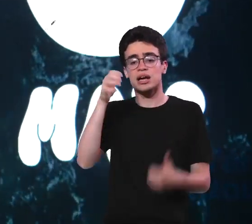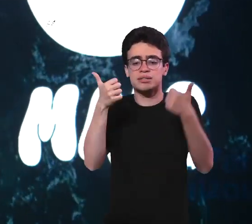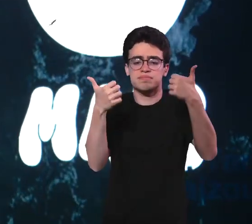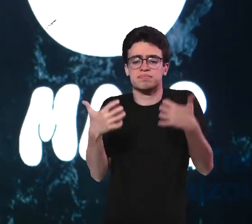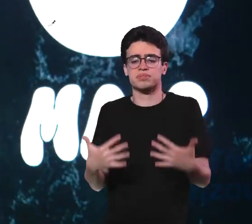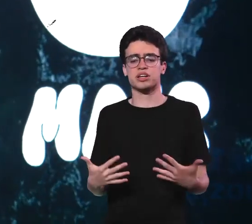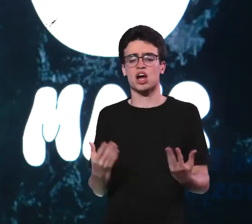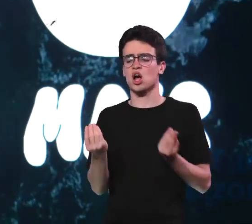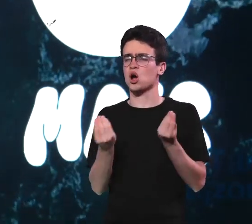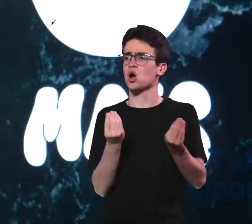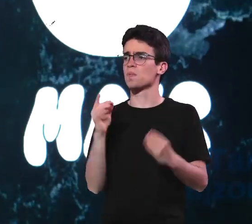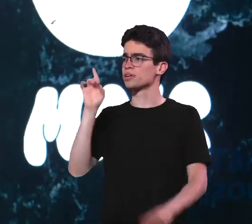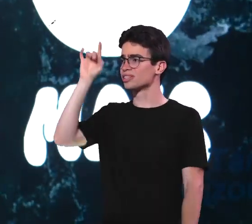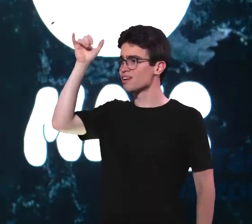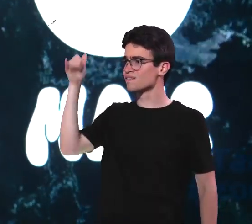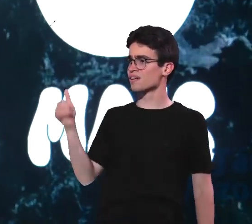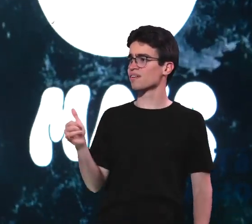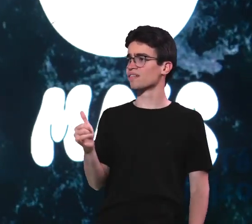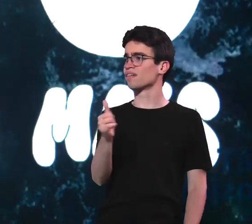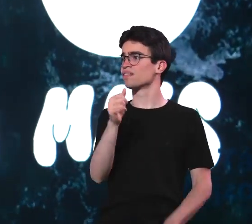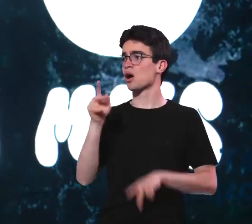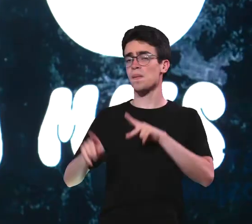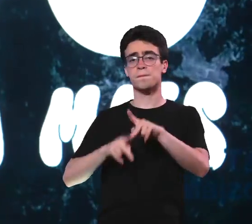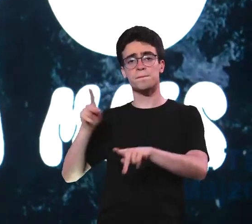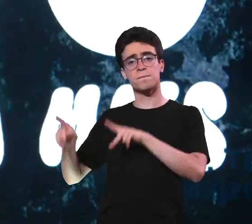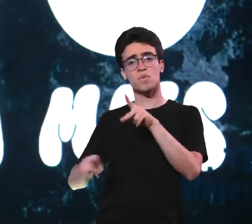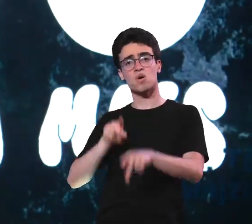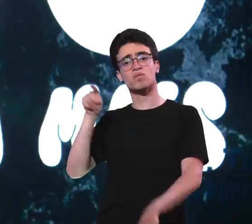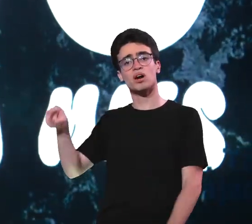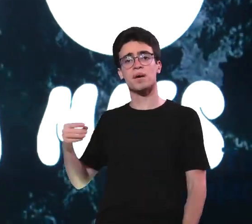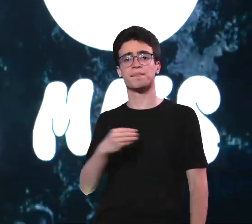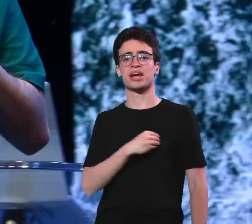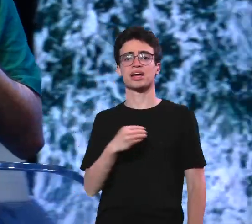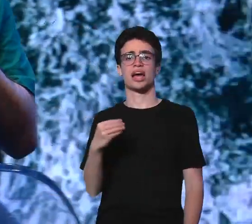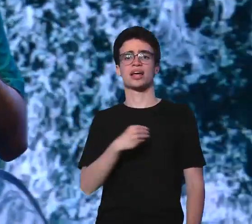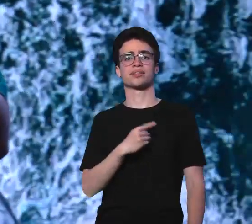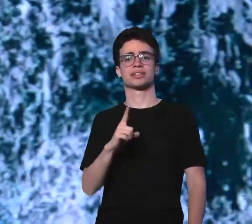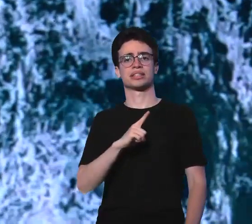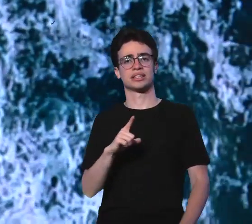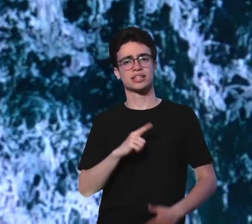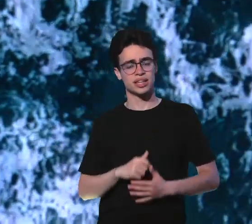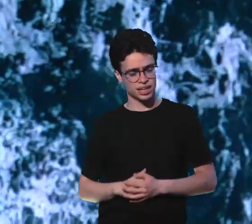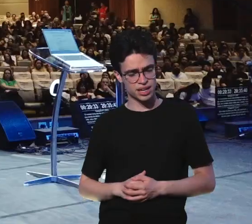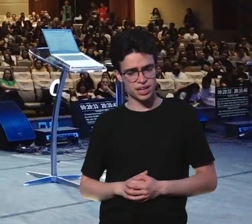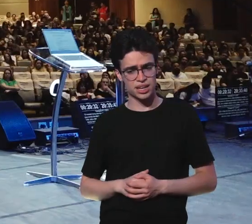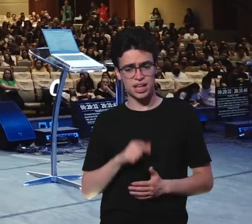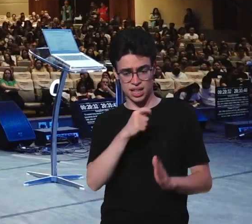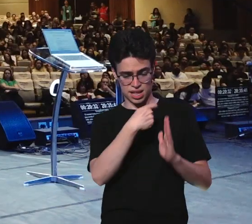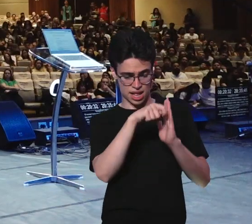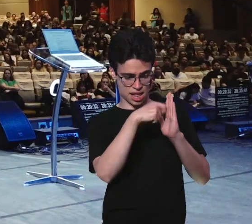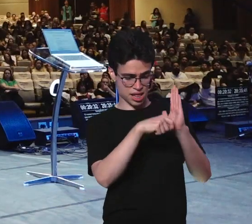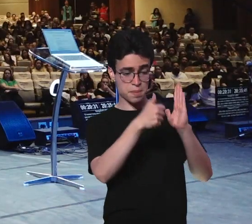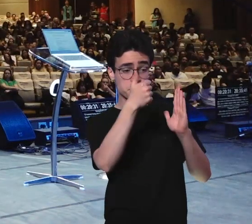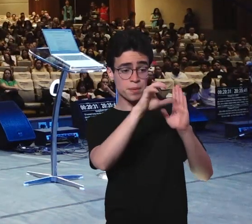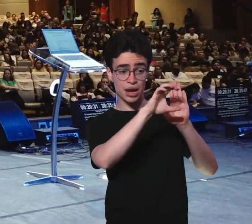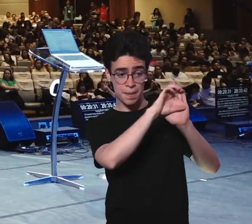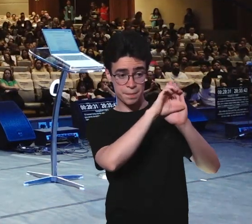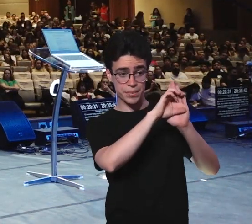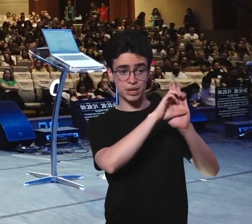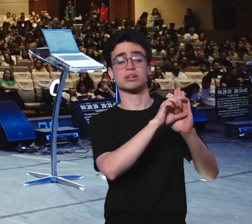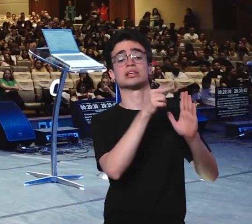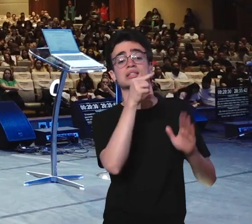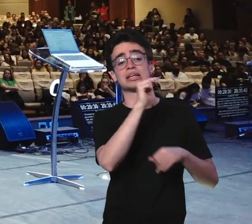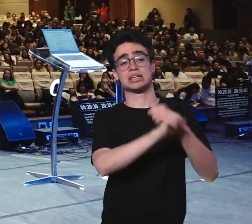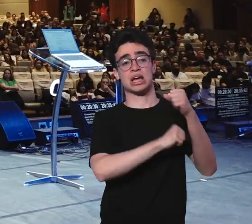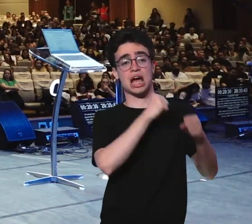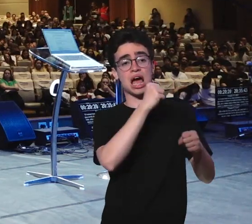para o seu povo que estava vivendo no pecado. 7 anos depois que ele escreve o primeiro capítulo, a